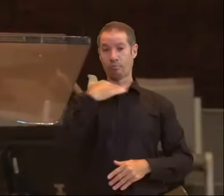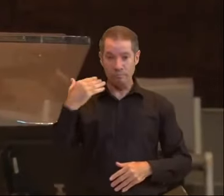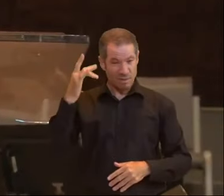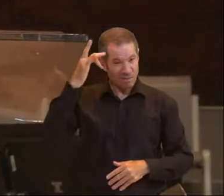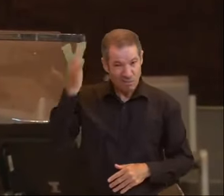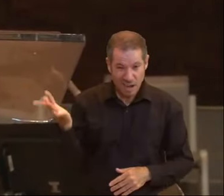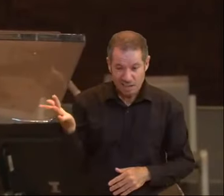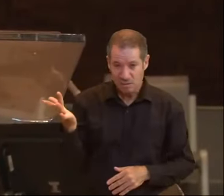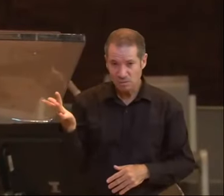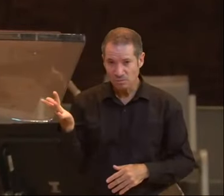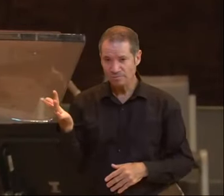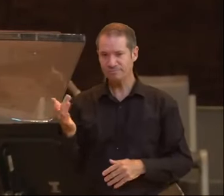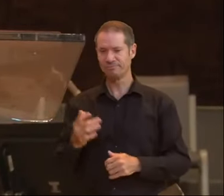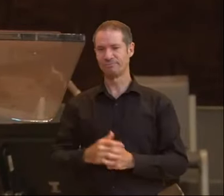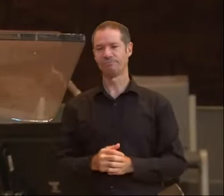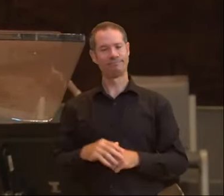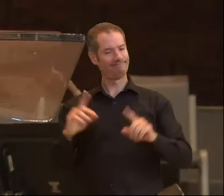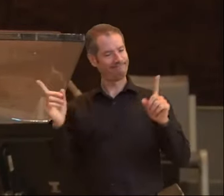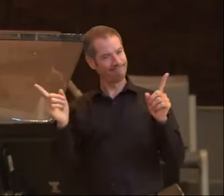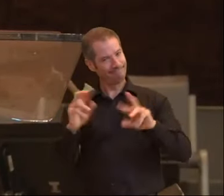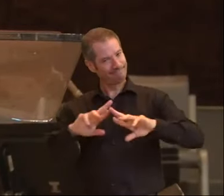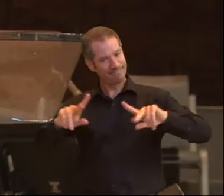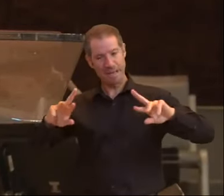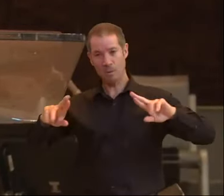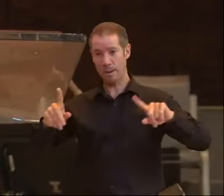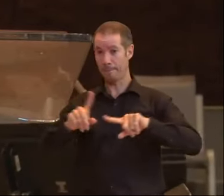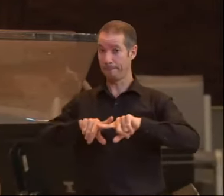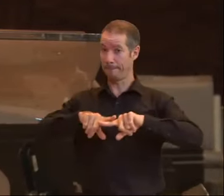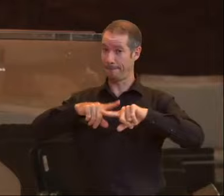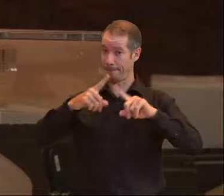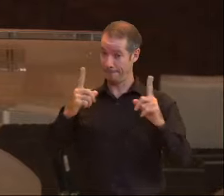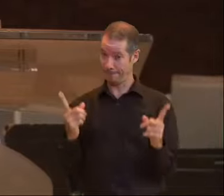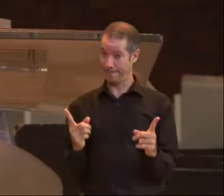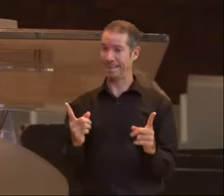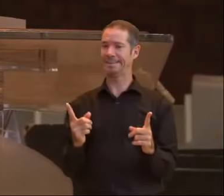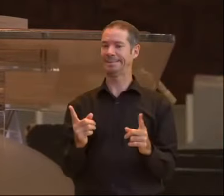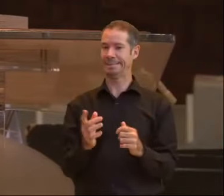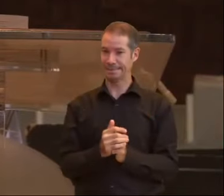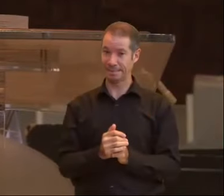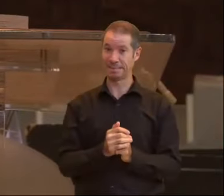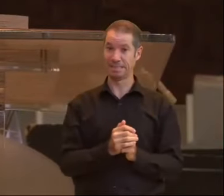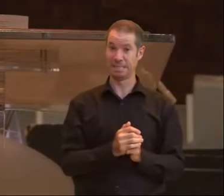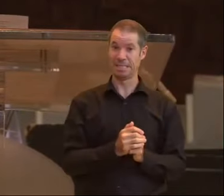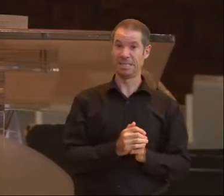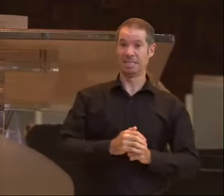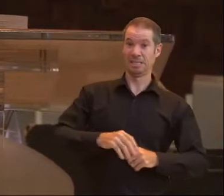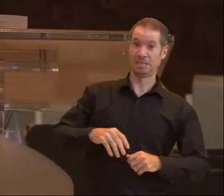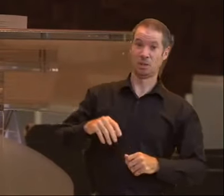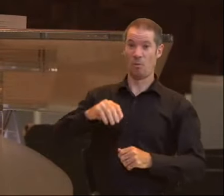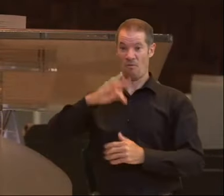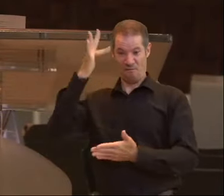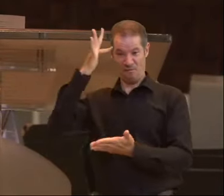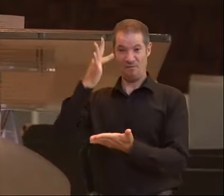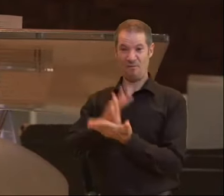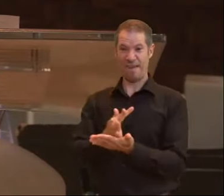isso? Não, mas estes são os heróis da fé.